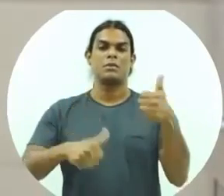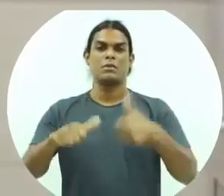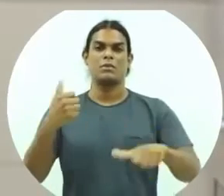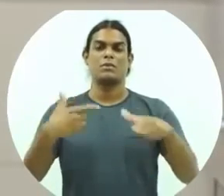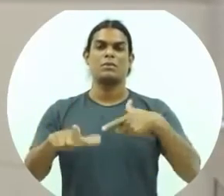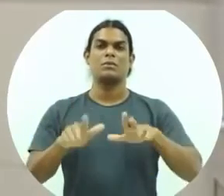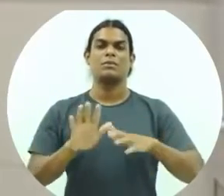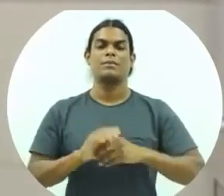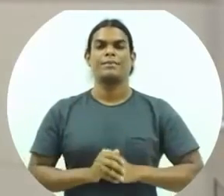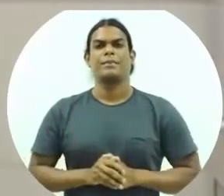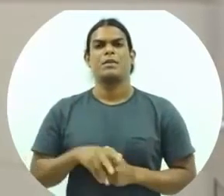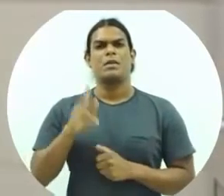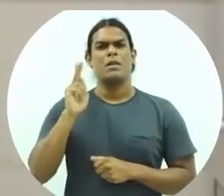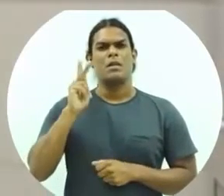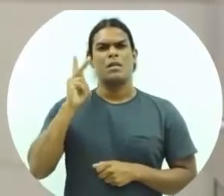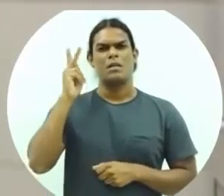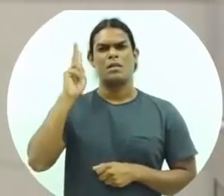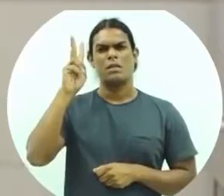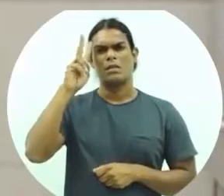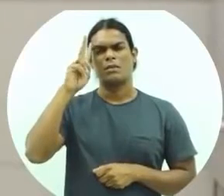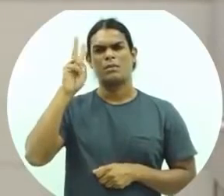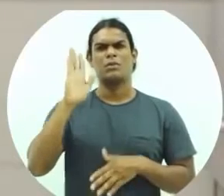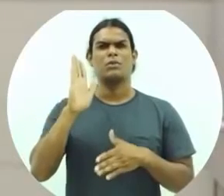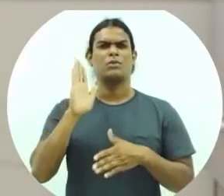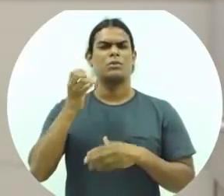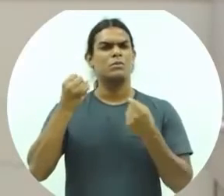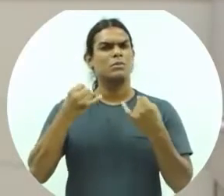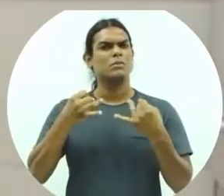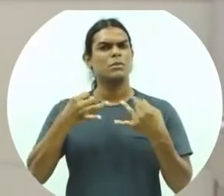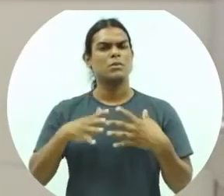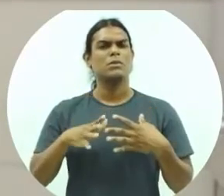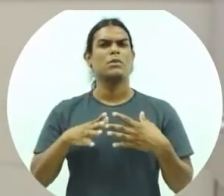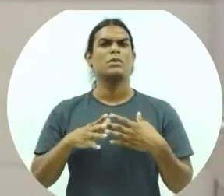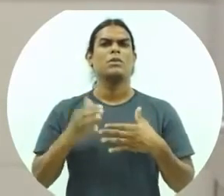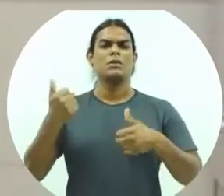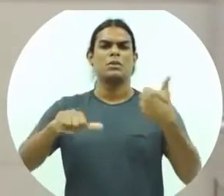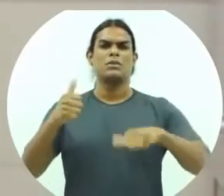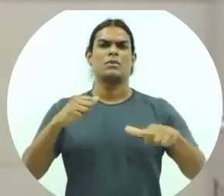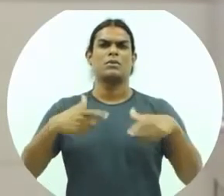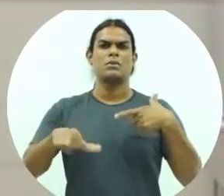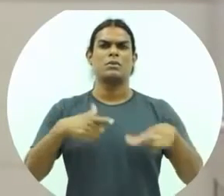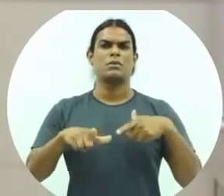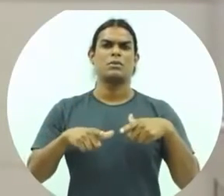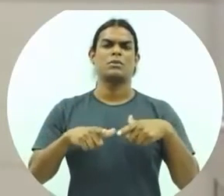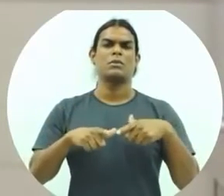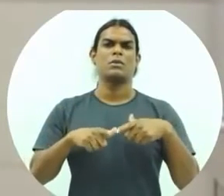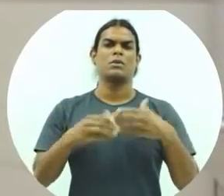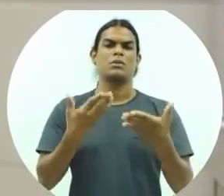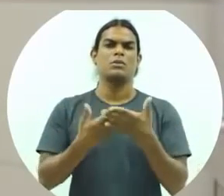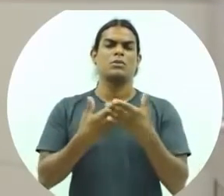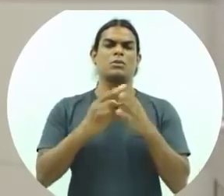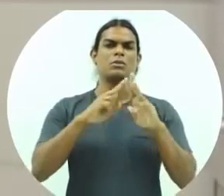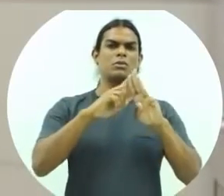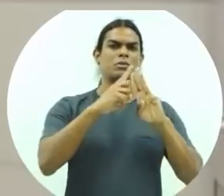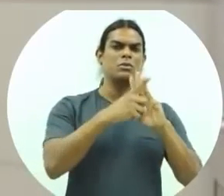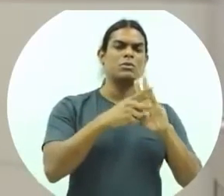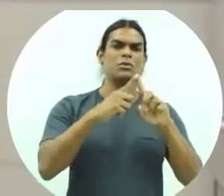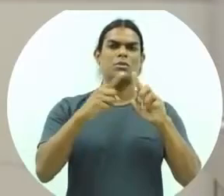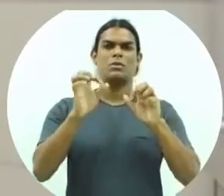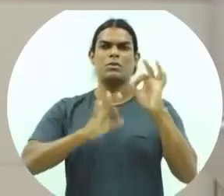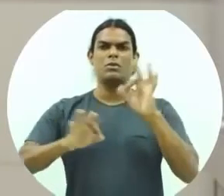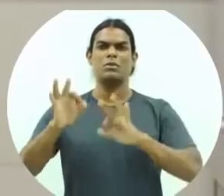da avaliação de desempenho. Lembra que eu falei que na avaliação de desempenho, comumente, nós trabalhamos com 3 instâncias: